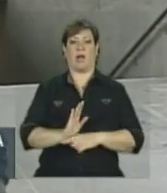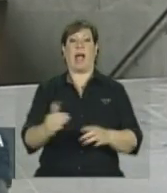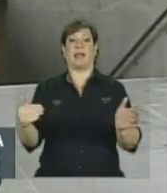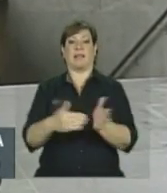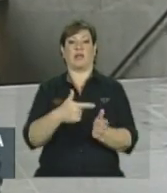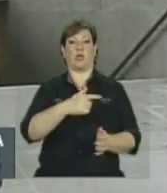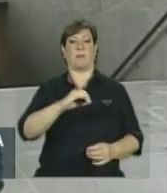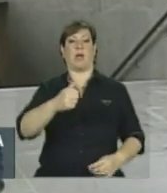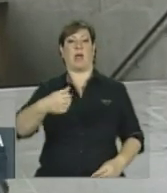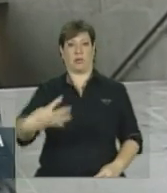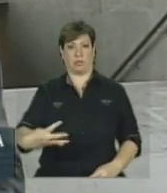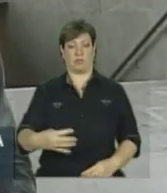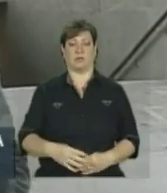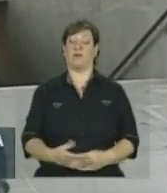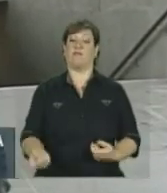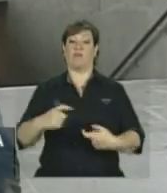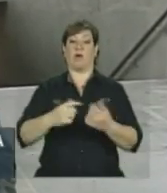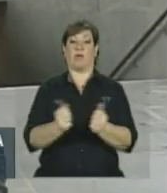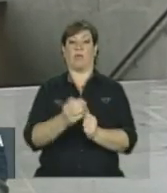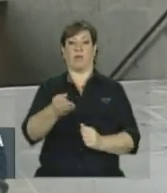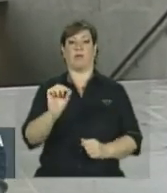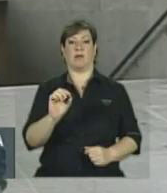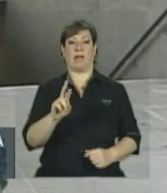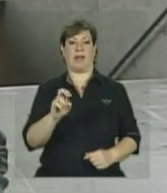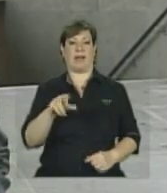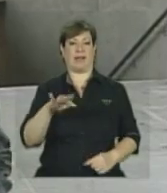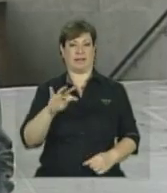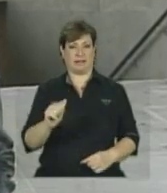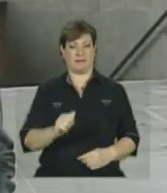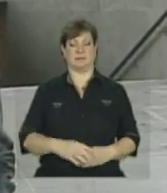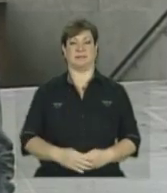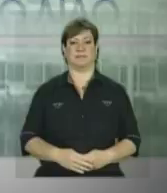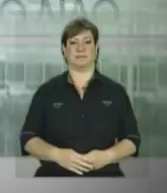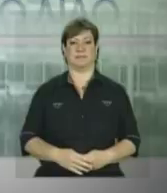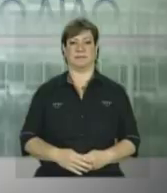até 2014. Voltamos com você no estúdio, Renata.